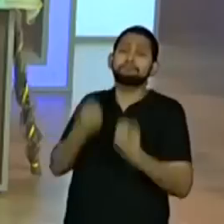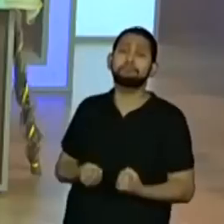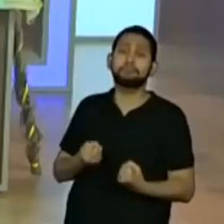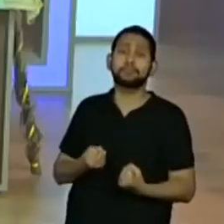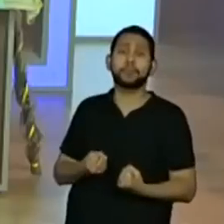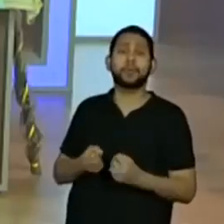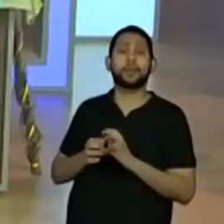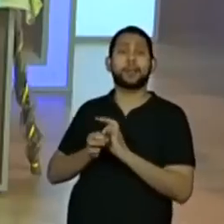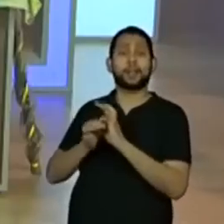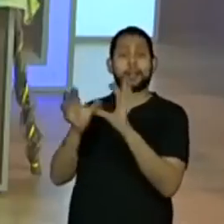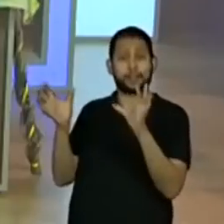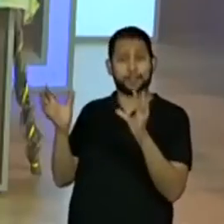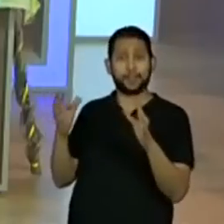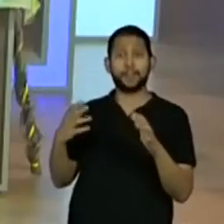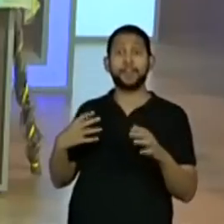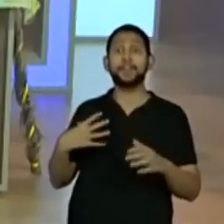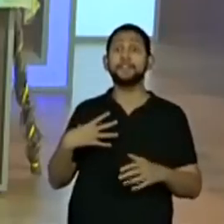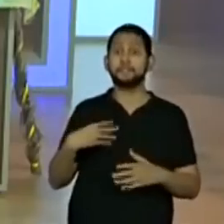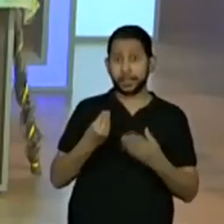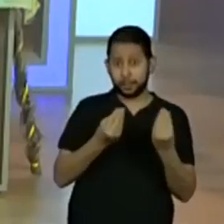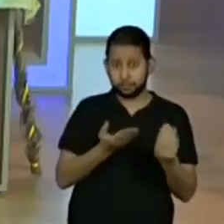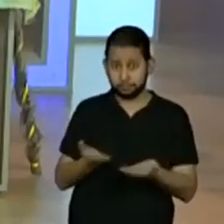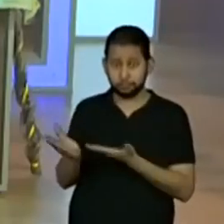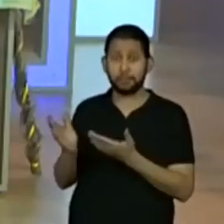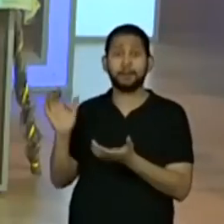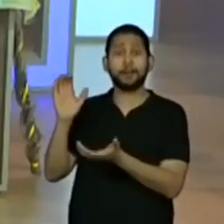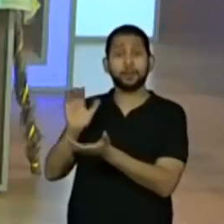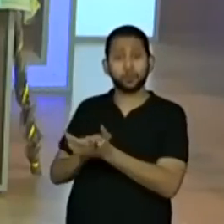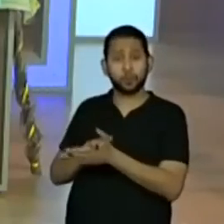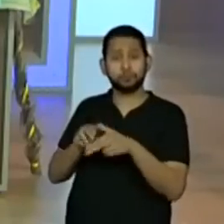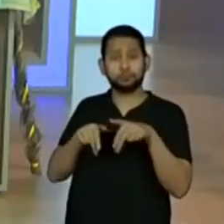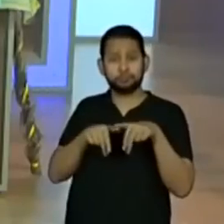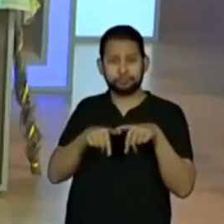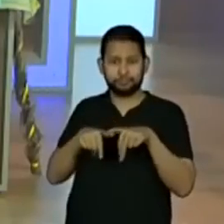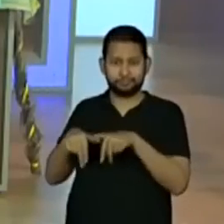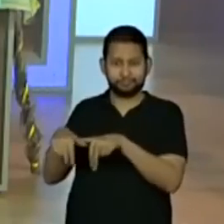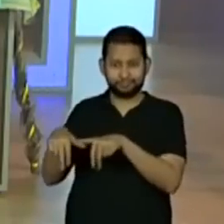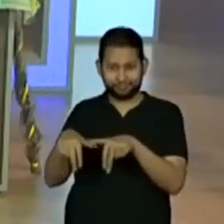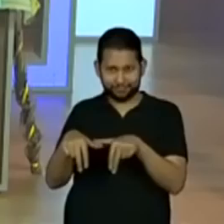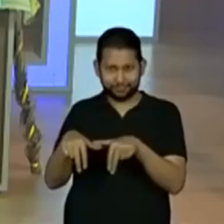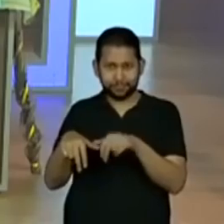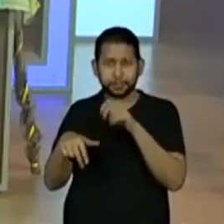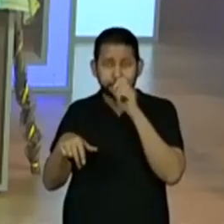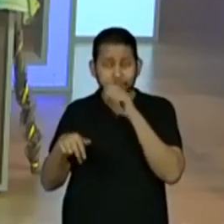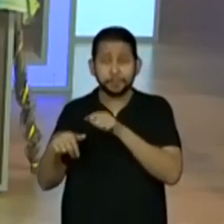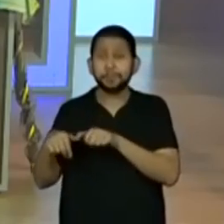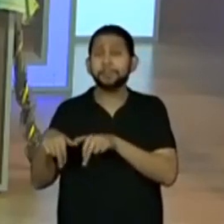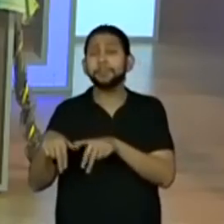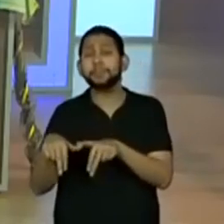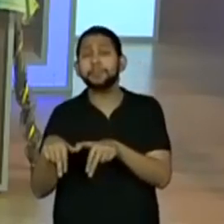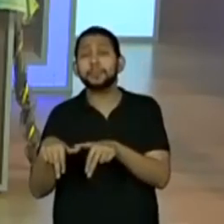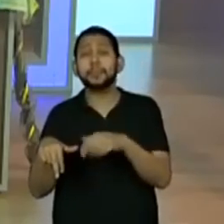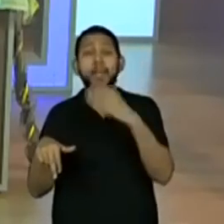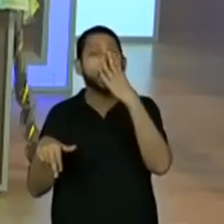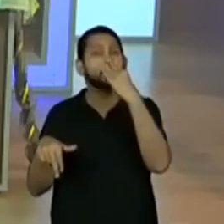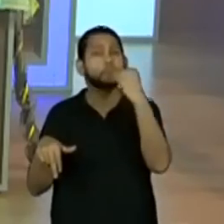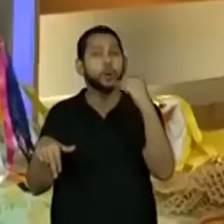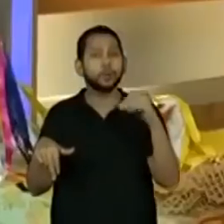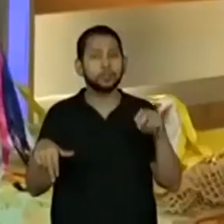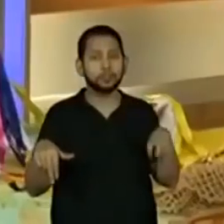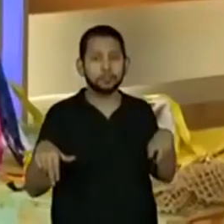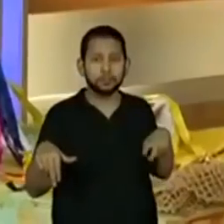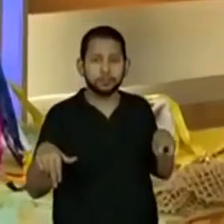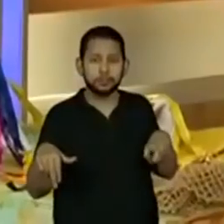então, seguiu com a princesa. Só que aí, no meio do caminho, ele encontrou com a raposa. E a raposa disse assim,